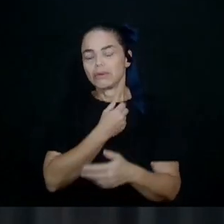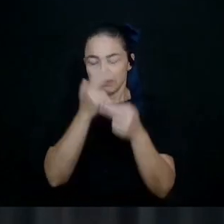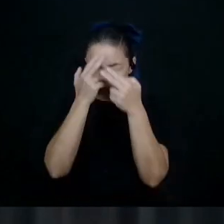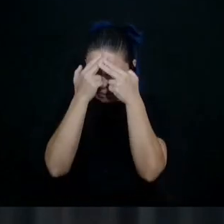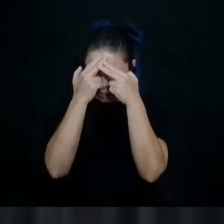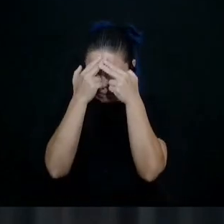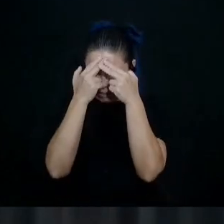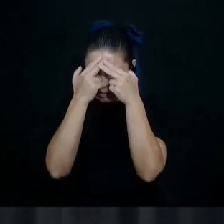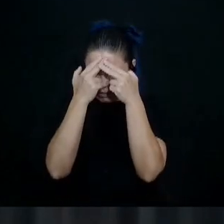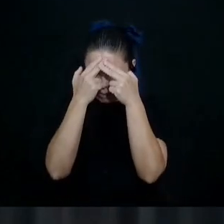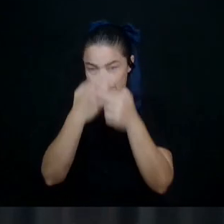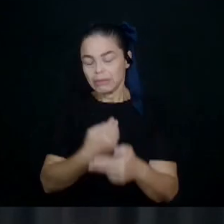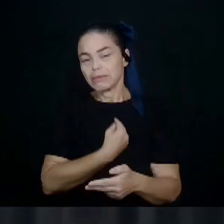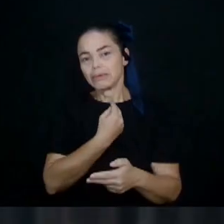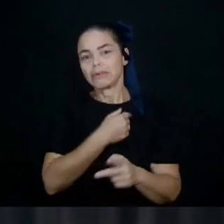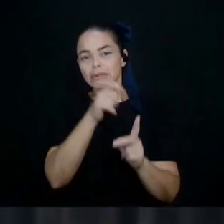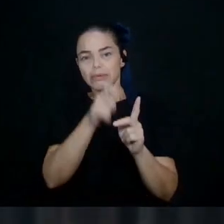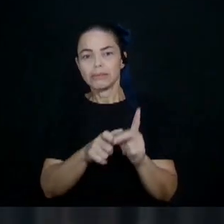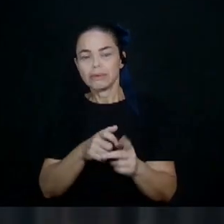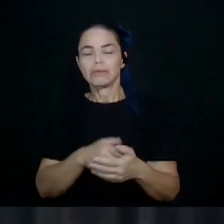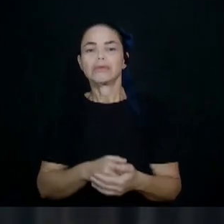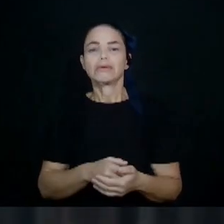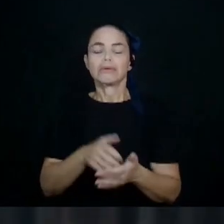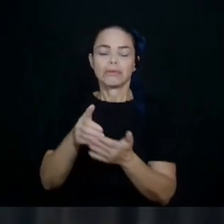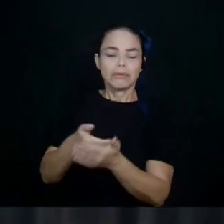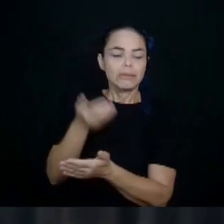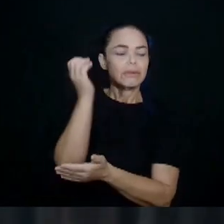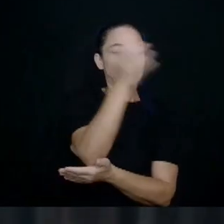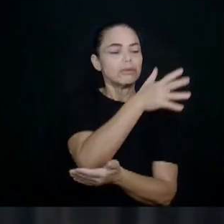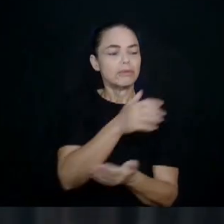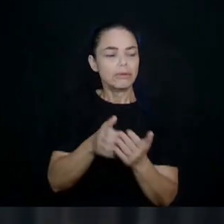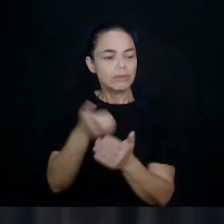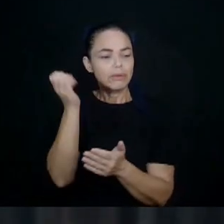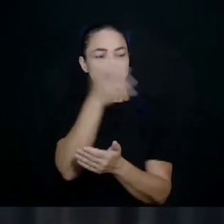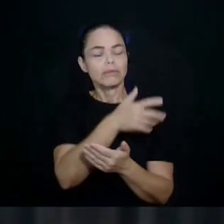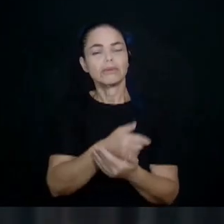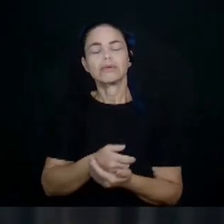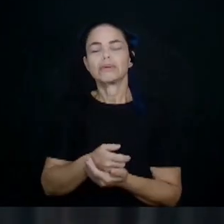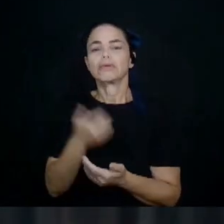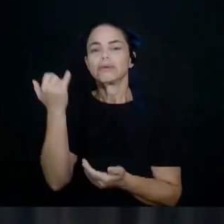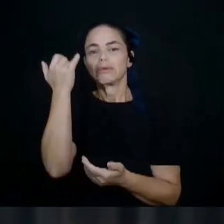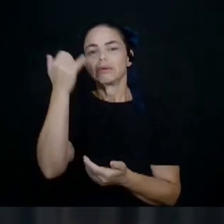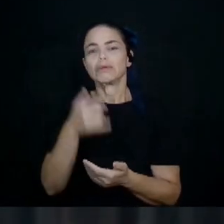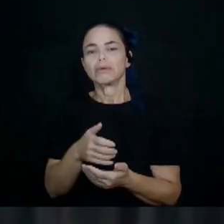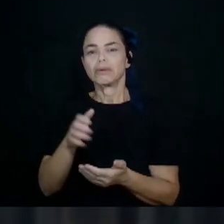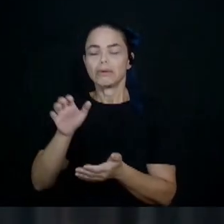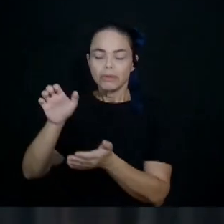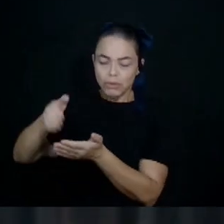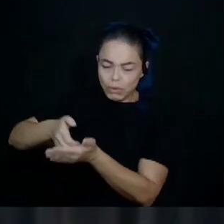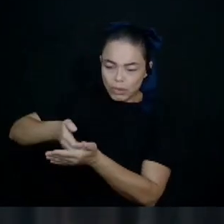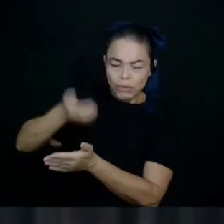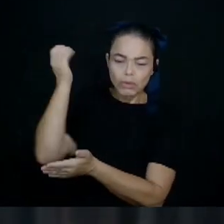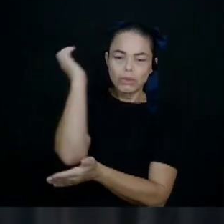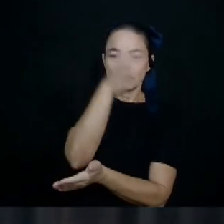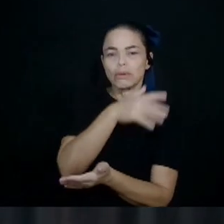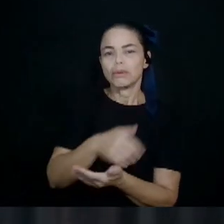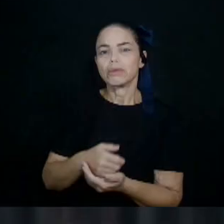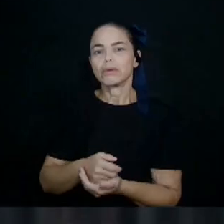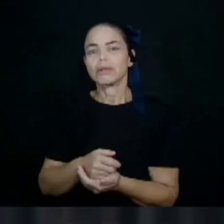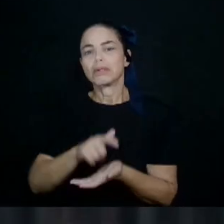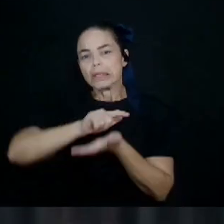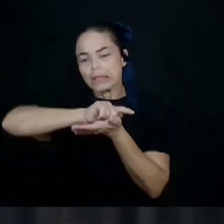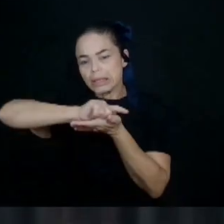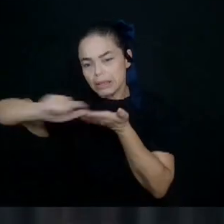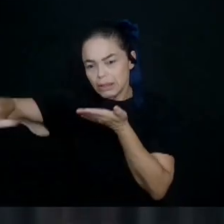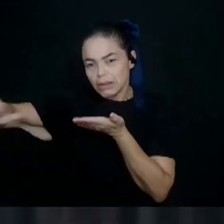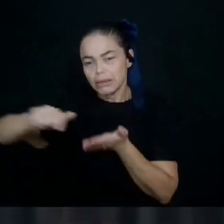na vida dessa pessoa, né? Porque tudo aquilo ali para ela é importante, né? Como vem alguém e tira tudo isso dela? Então,